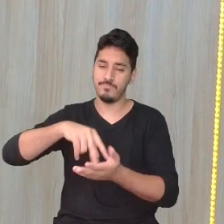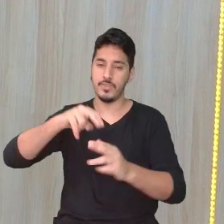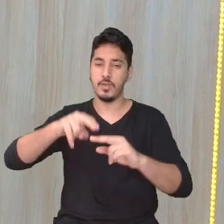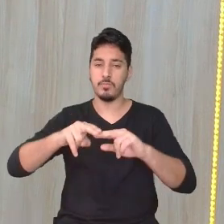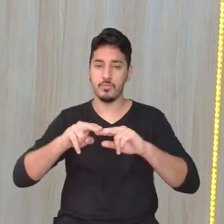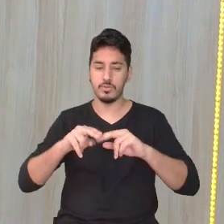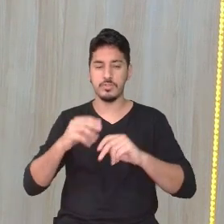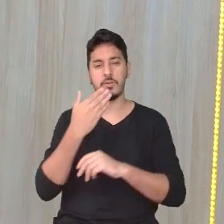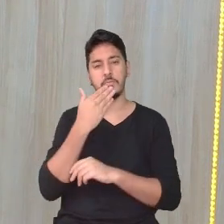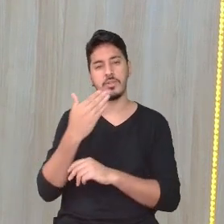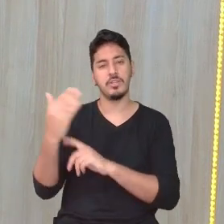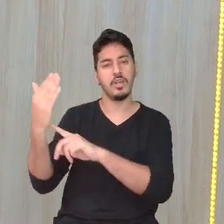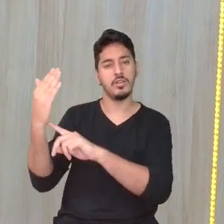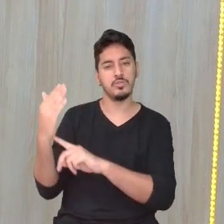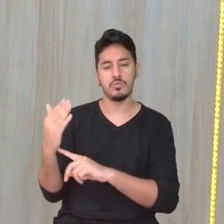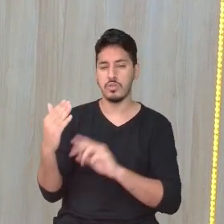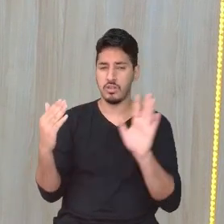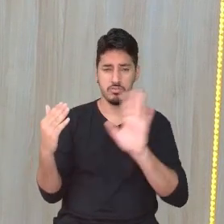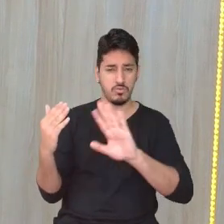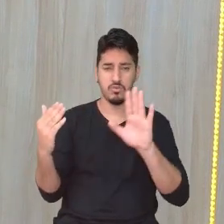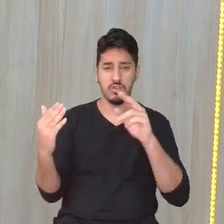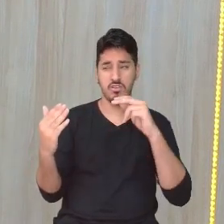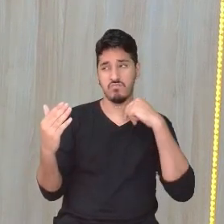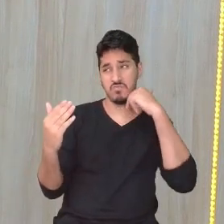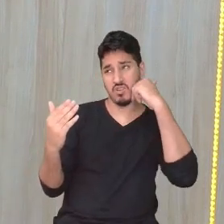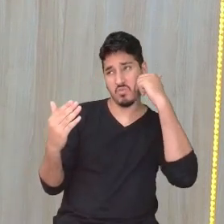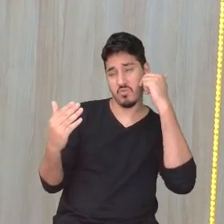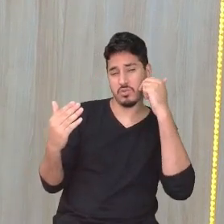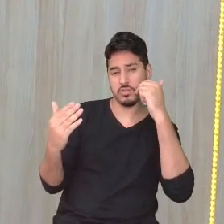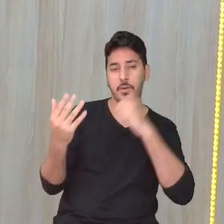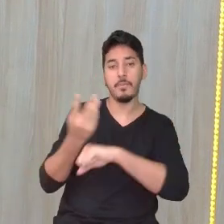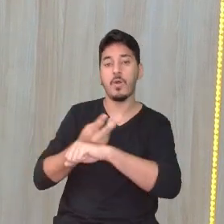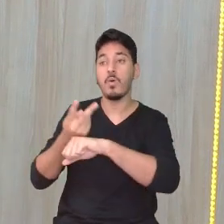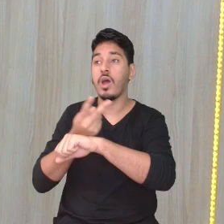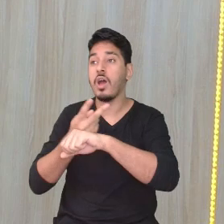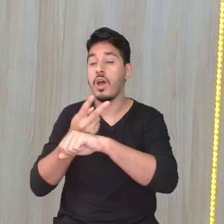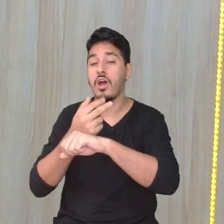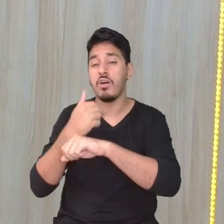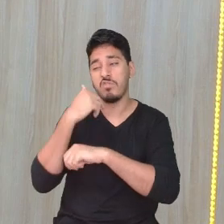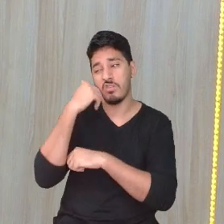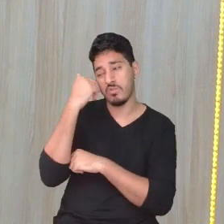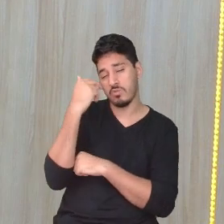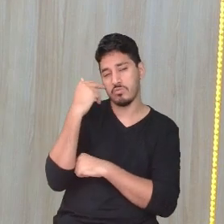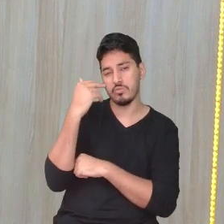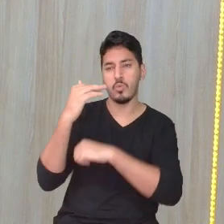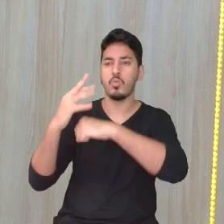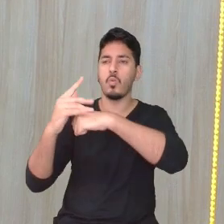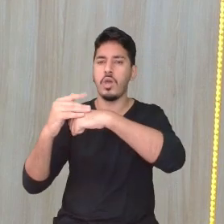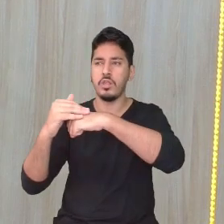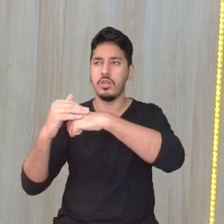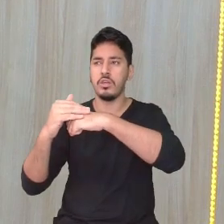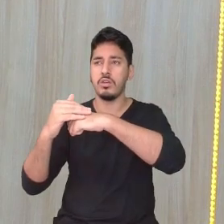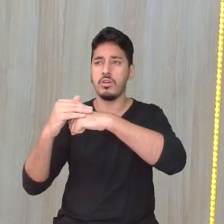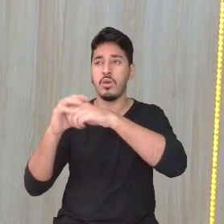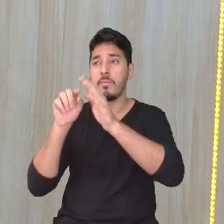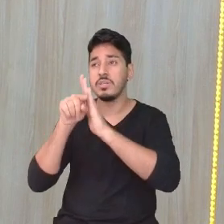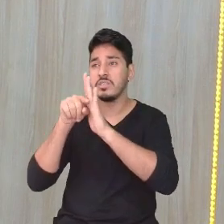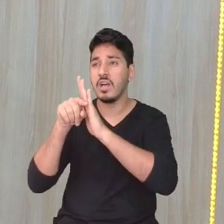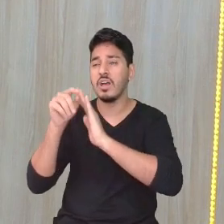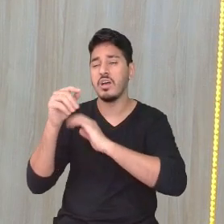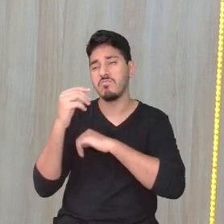que pedir ajuda não é vergonhoso. Procurar ajuda não é vergonhoso. Procurar tratamento não é vergonhoso. Ao